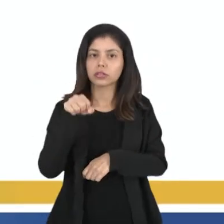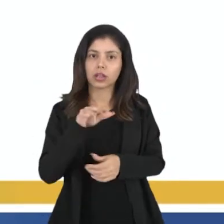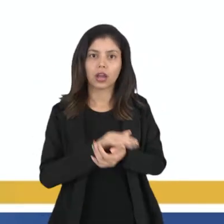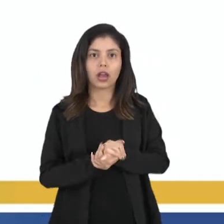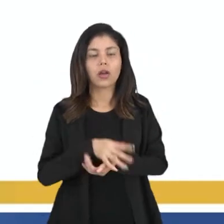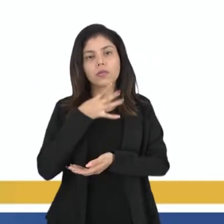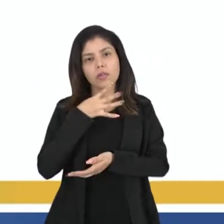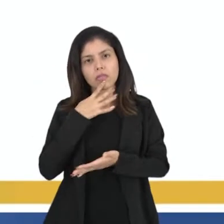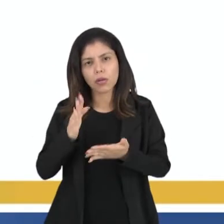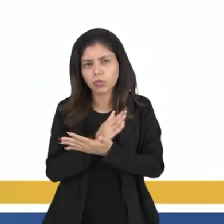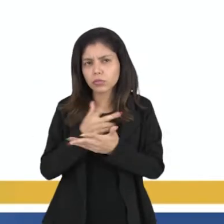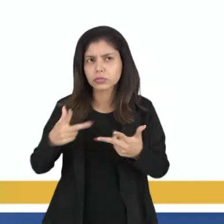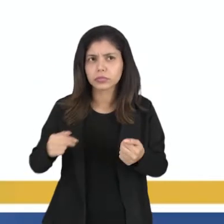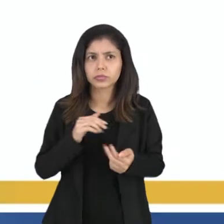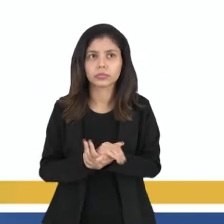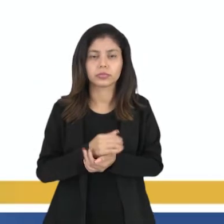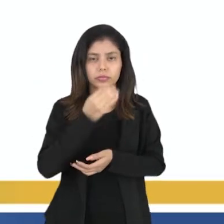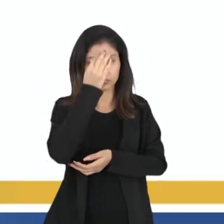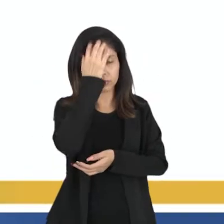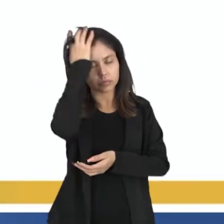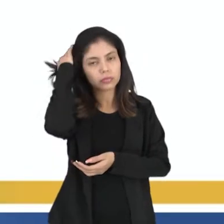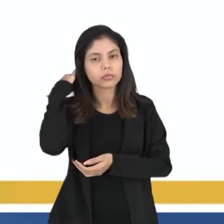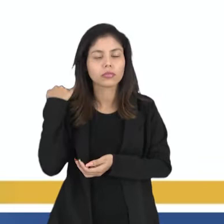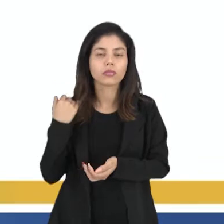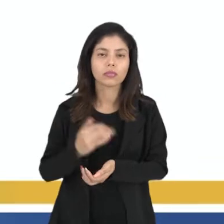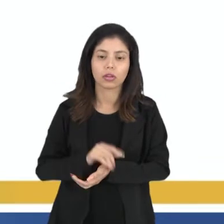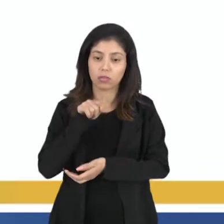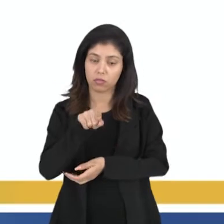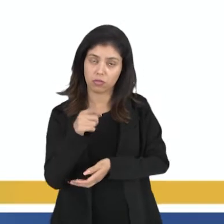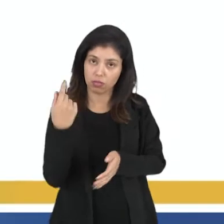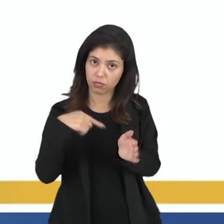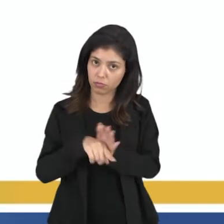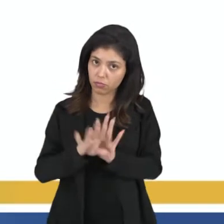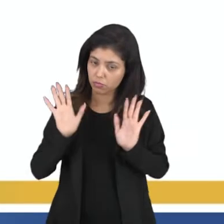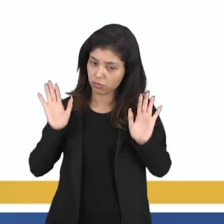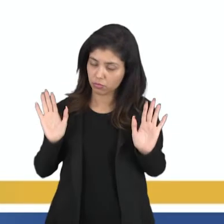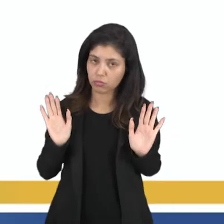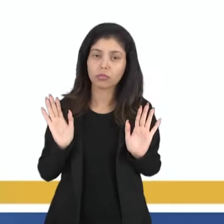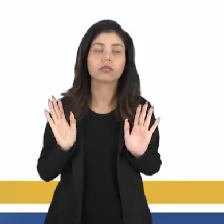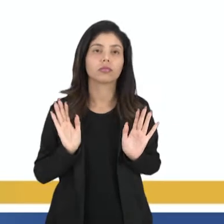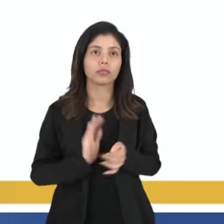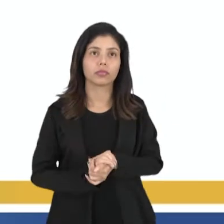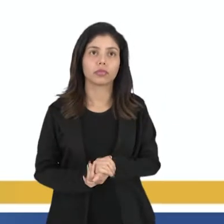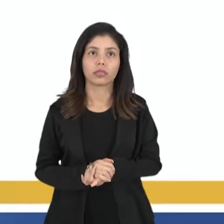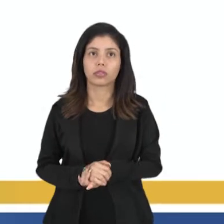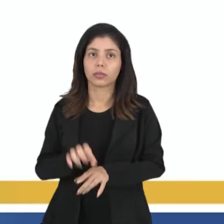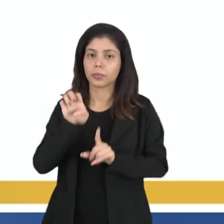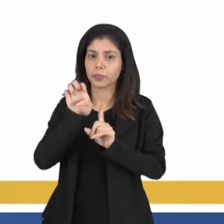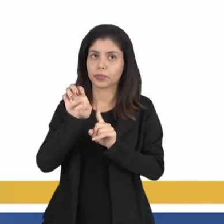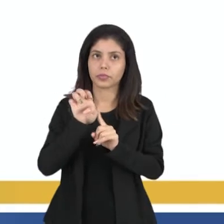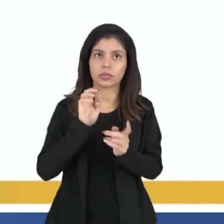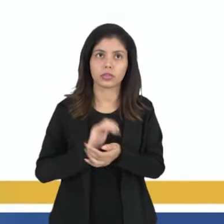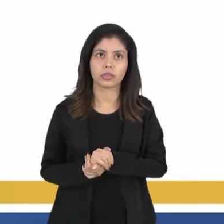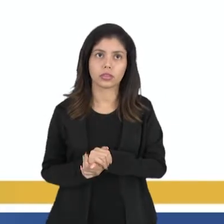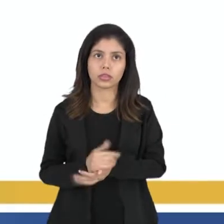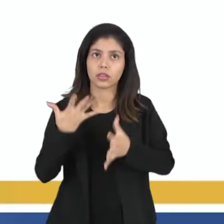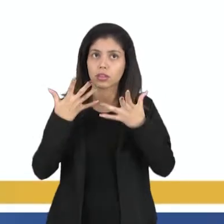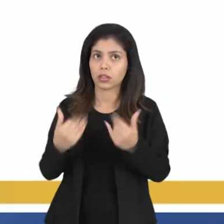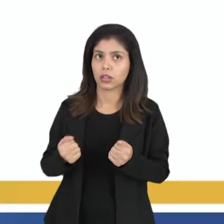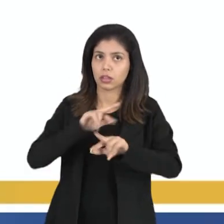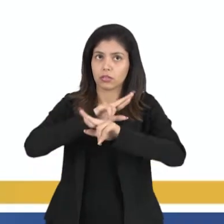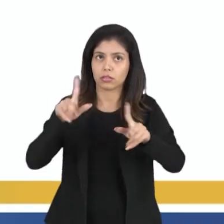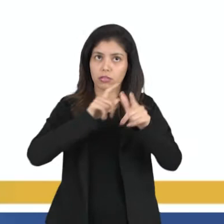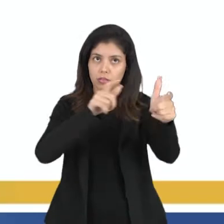conhecer alguma coisa, tá? Então, mas não é essa questão, né? Vamos ver. A E. Atribui